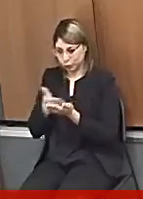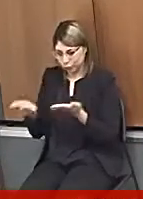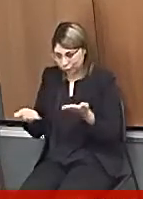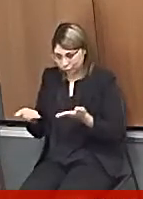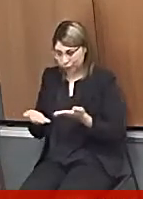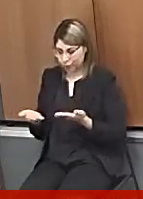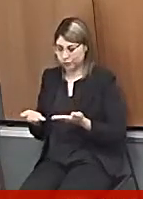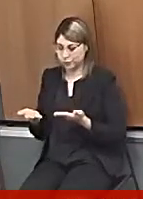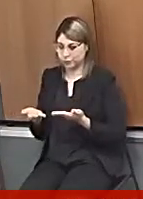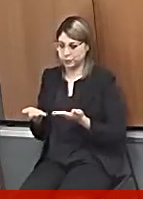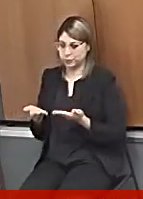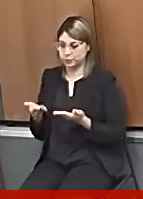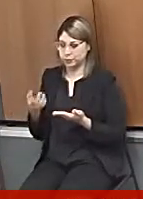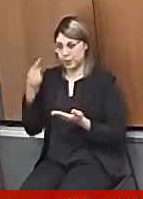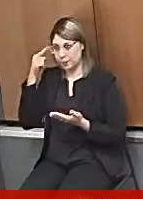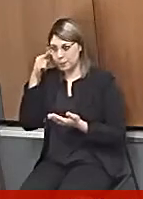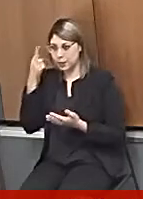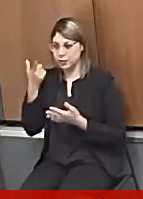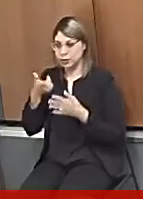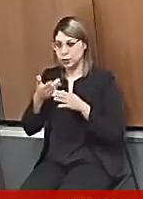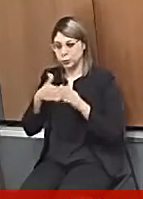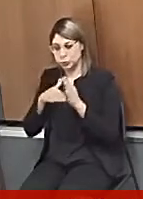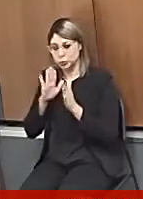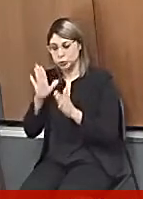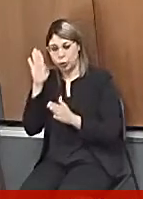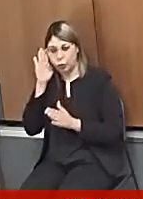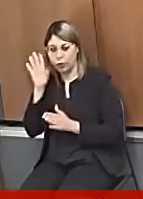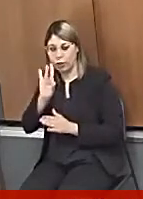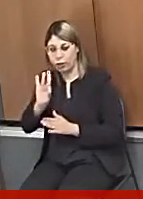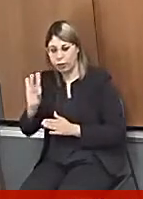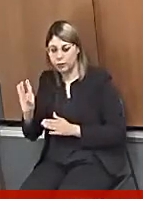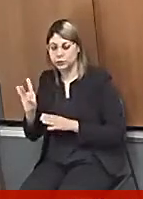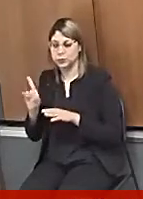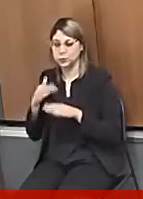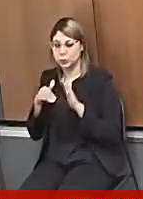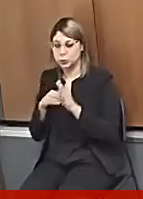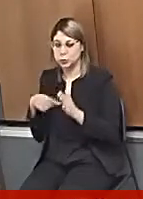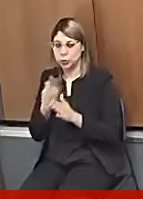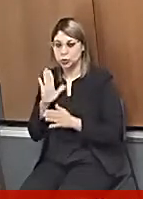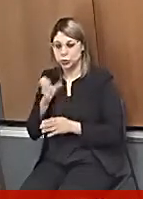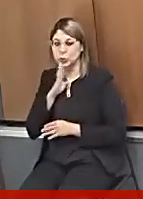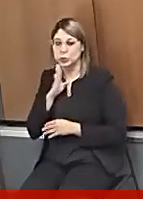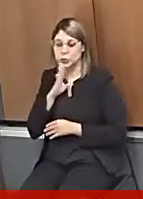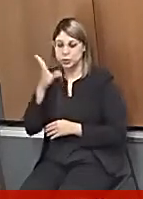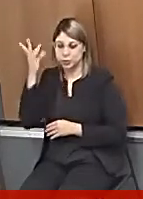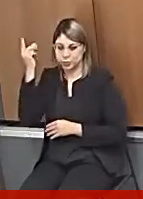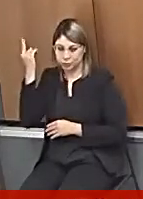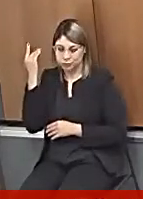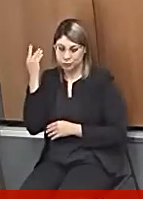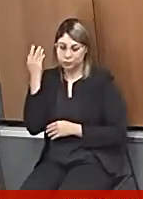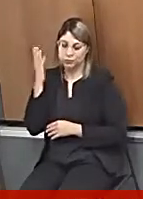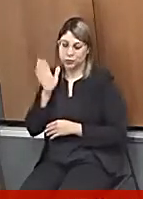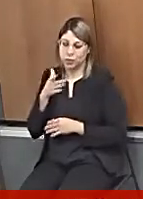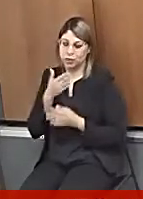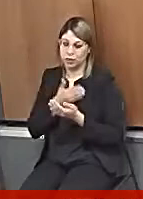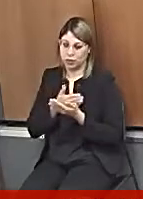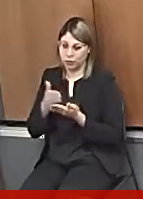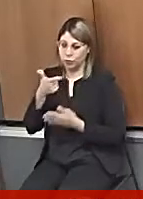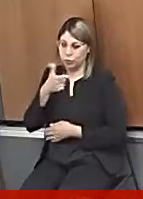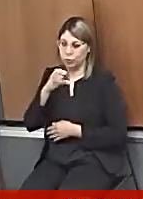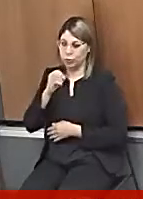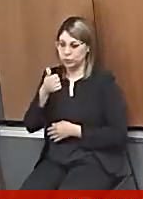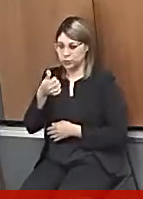agora considerando o que foi ouvido aqui considerando tudo que a gente também já conhece de 2016 nessa